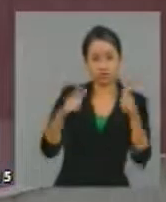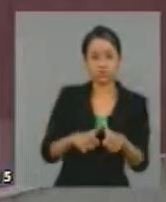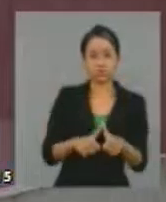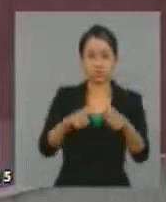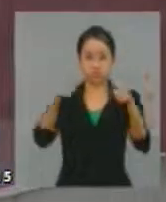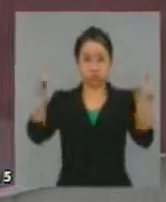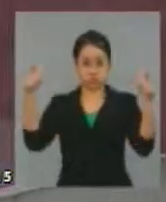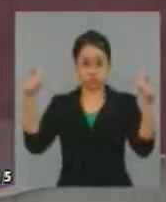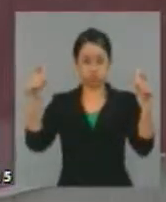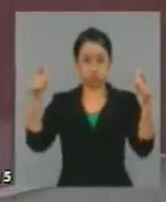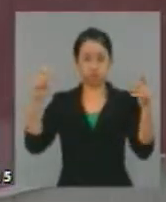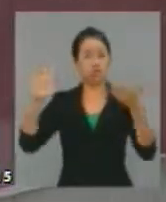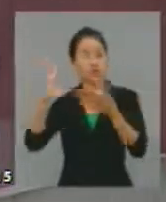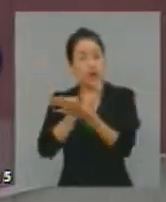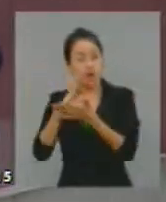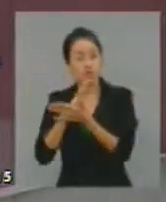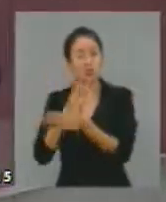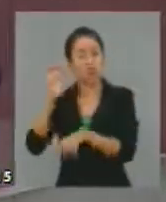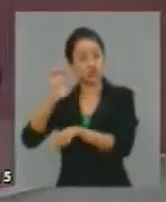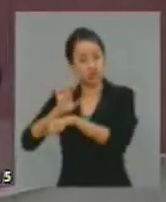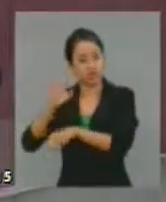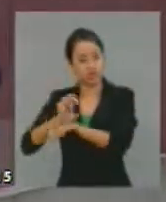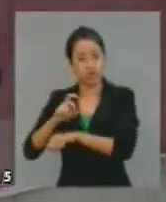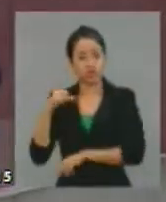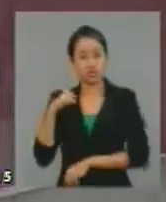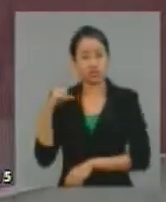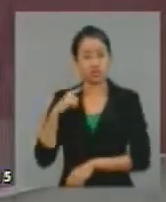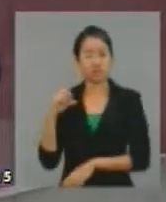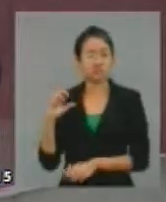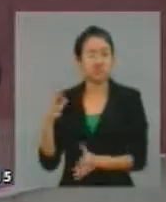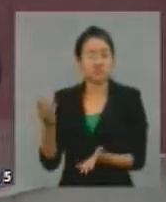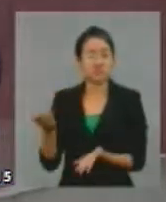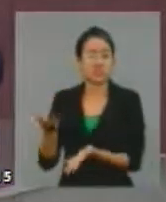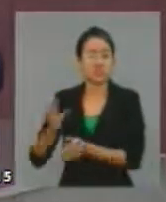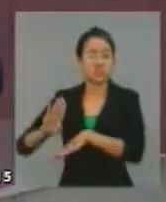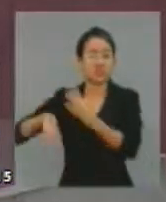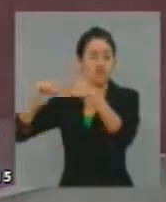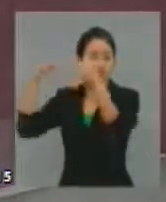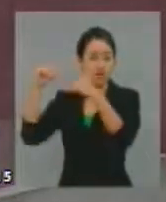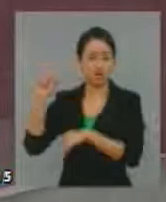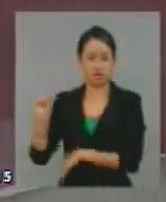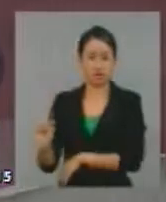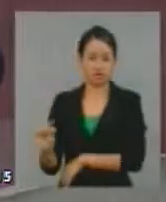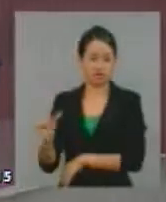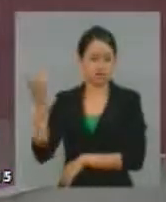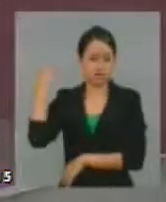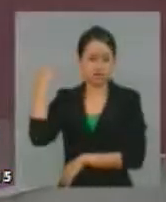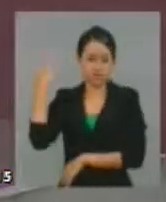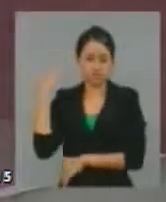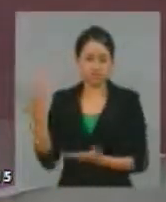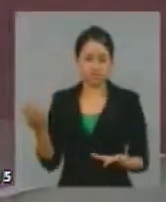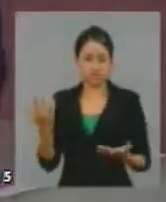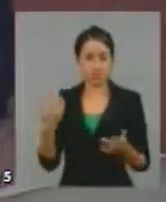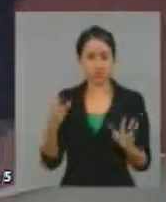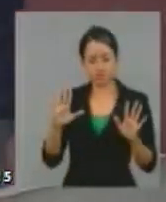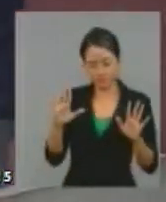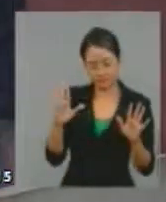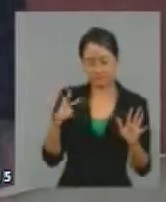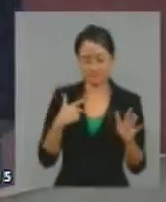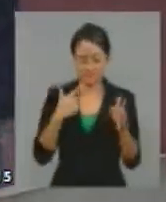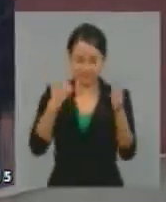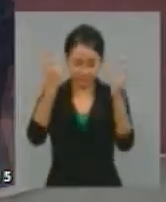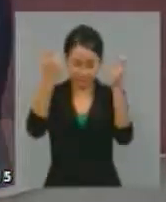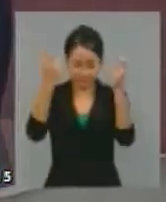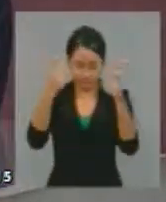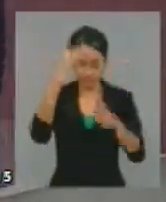Você teve estados, inclusive, com menor grau de desenvolvimento econômico na década, que conseguiram, porque às vezes a gente faz